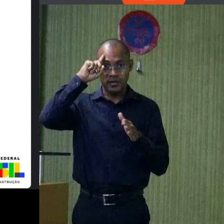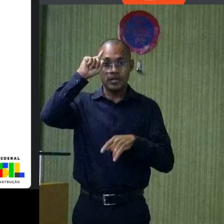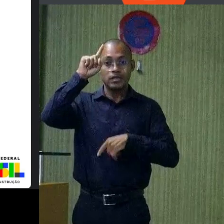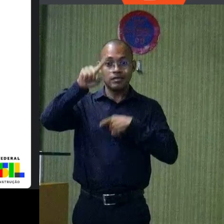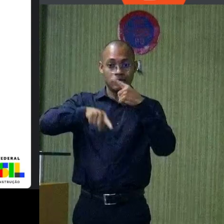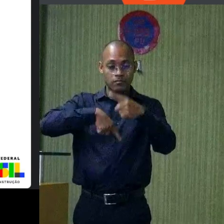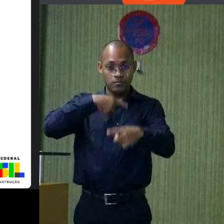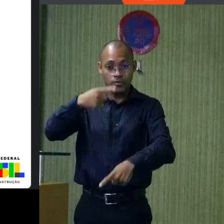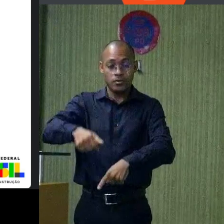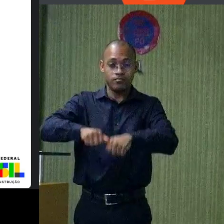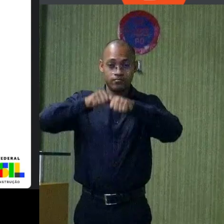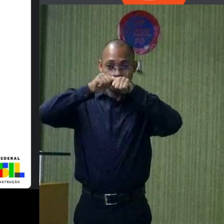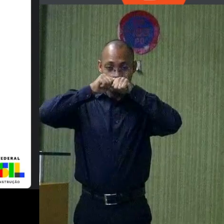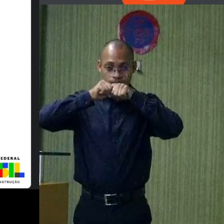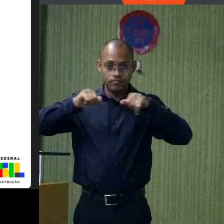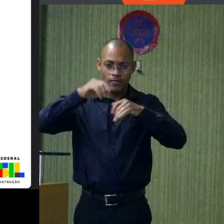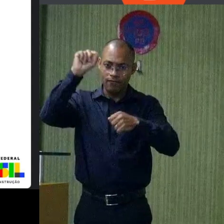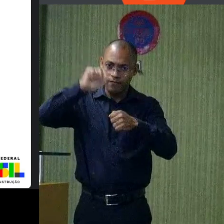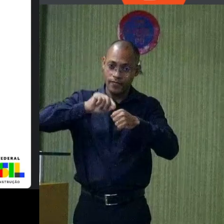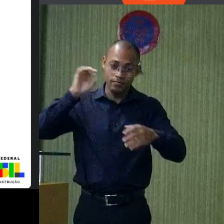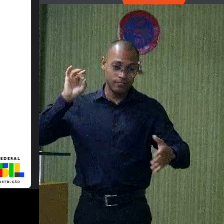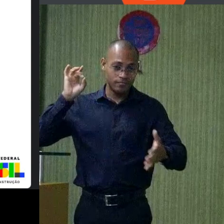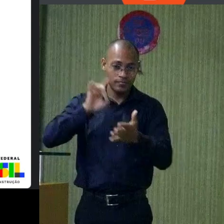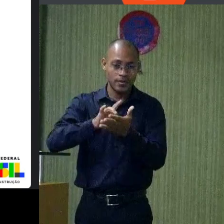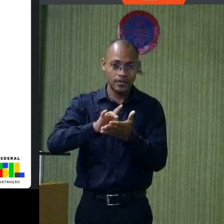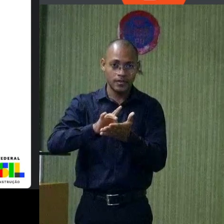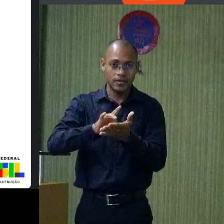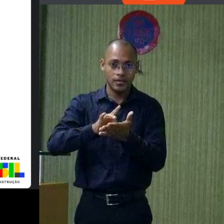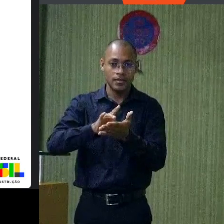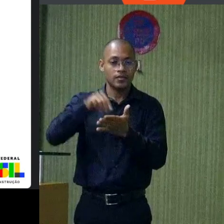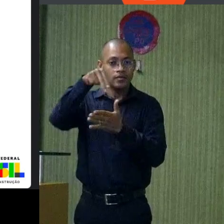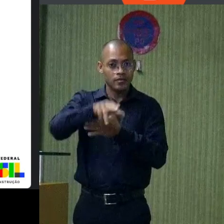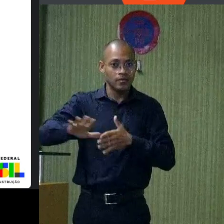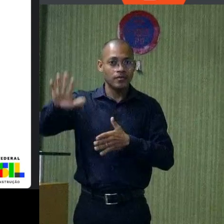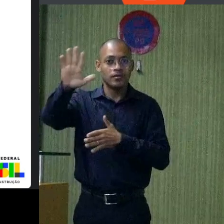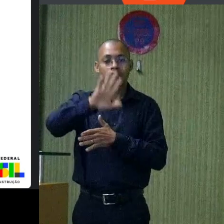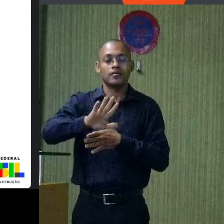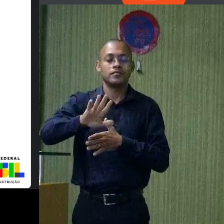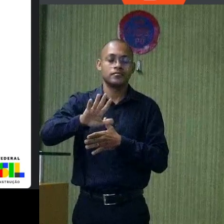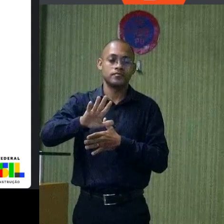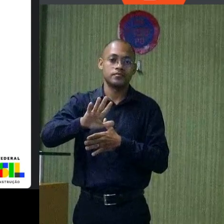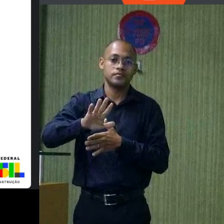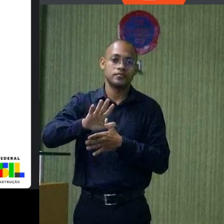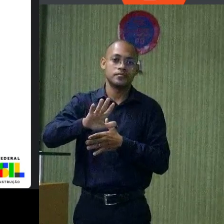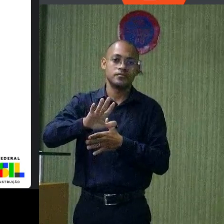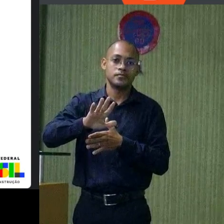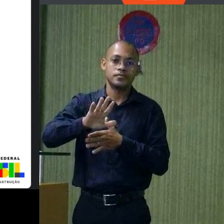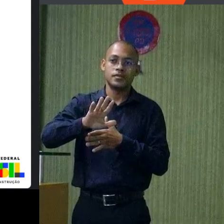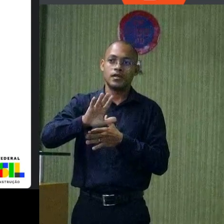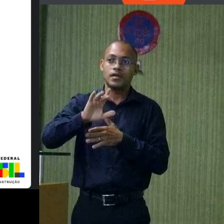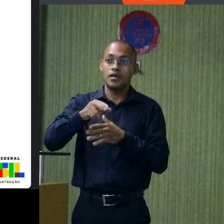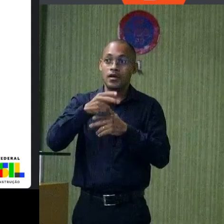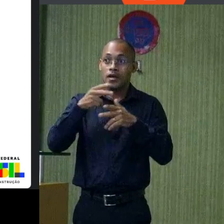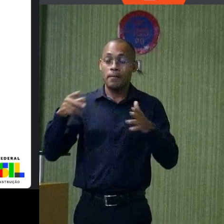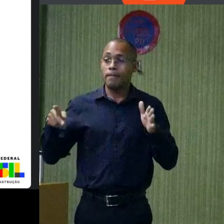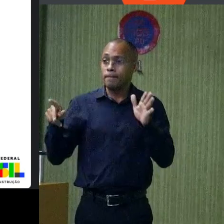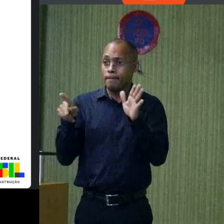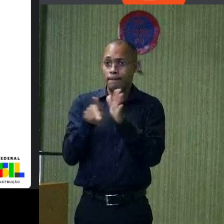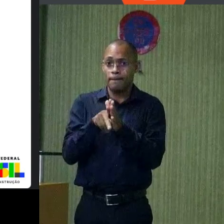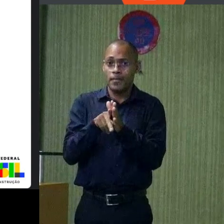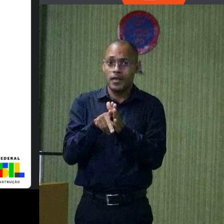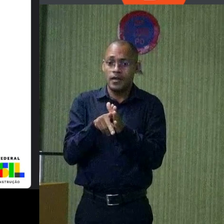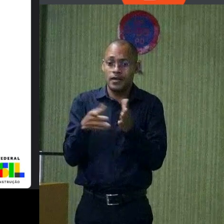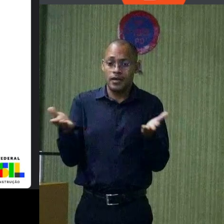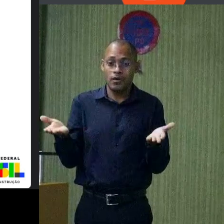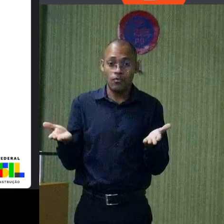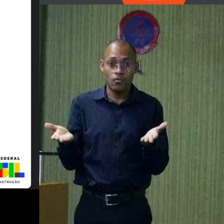eh as metas nacionais por ente federativo O que que significa isso eh algo que só foi feito no atual plano para